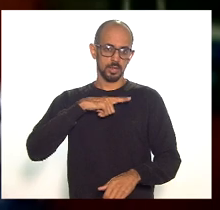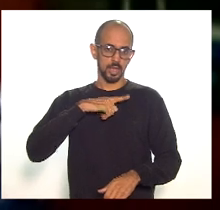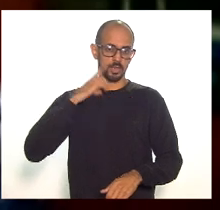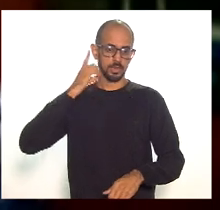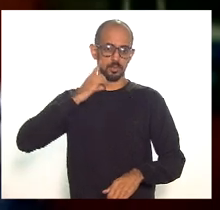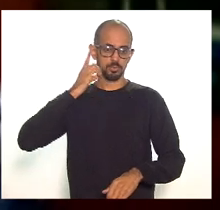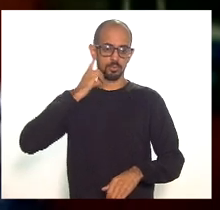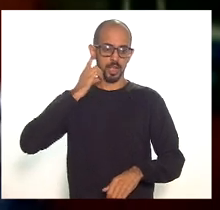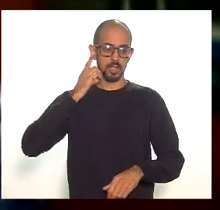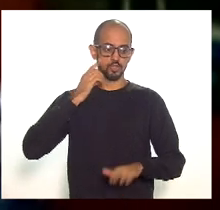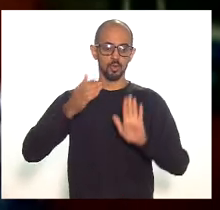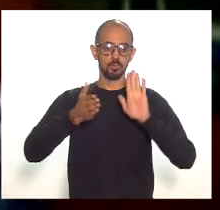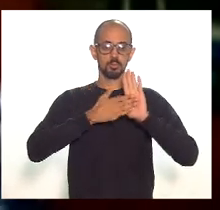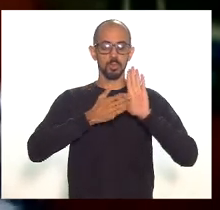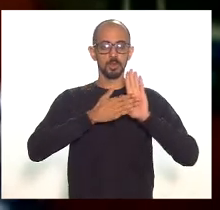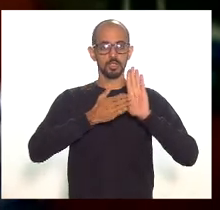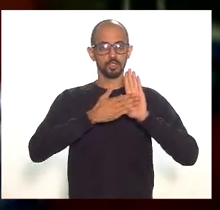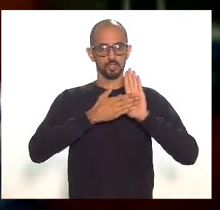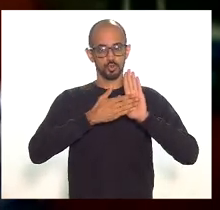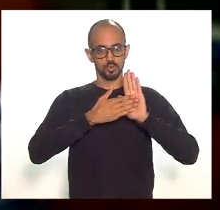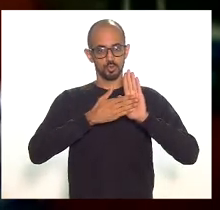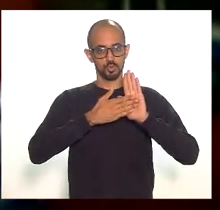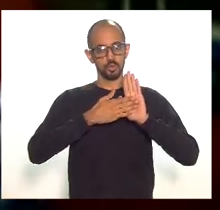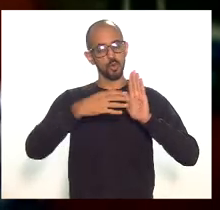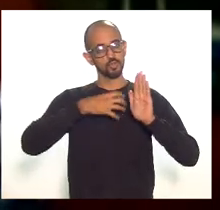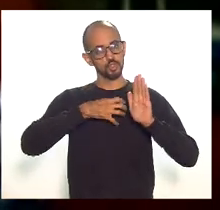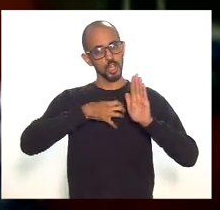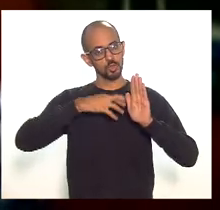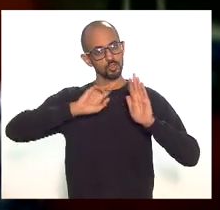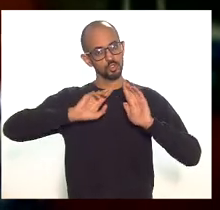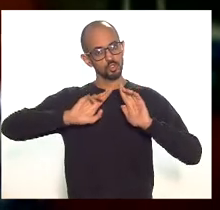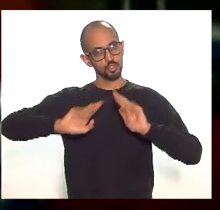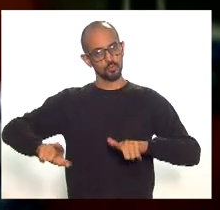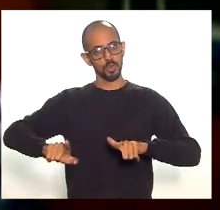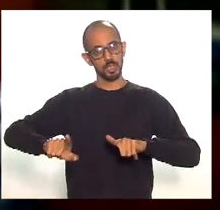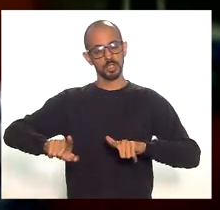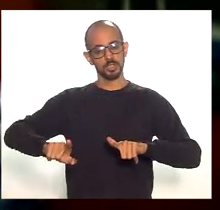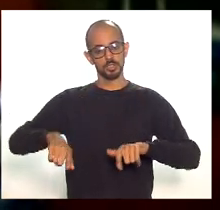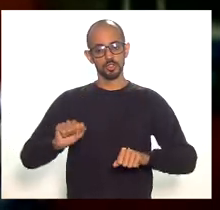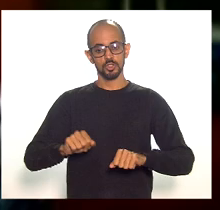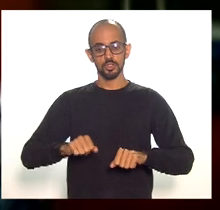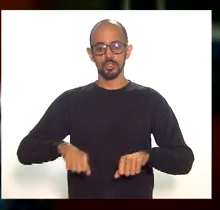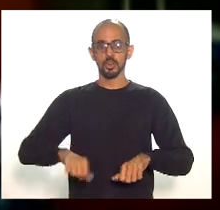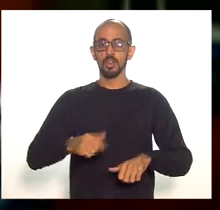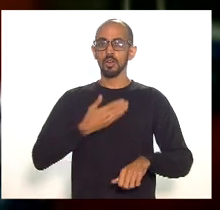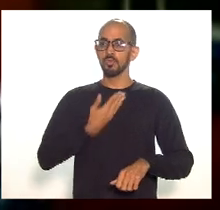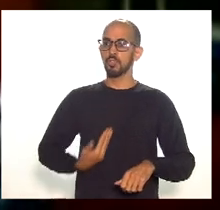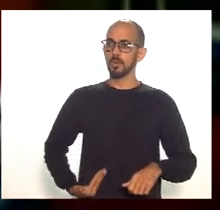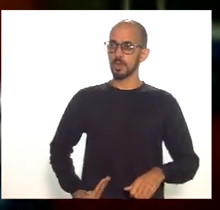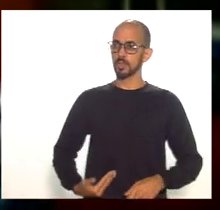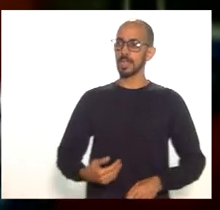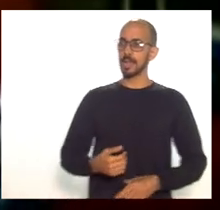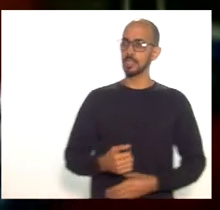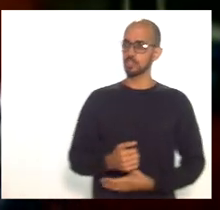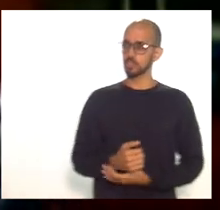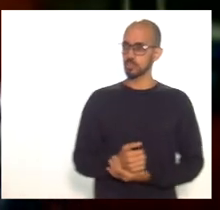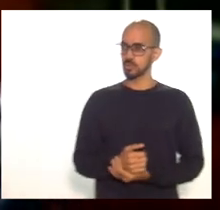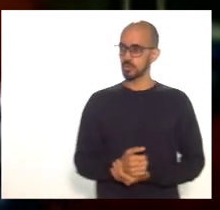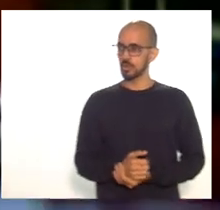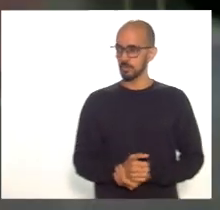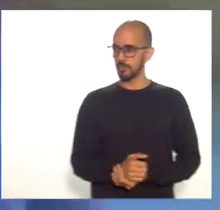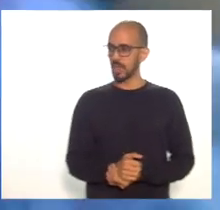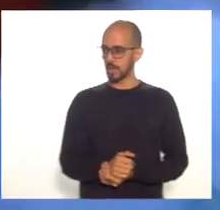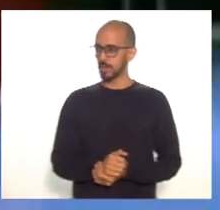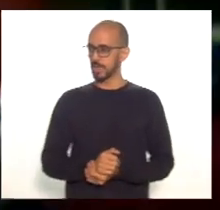uma forma diferente de governo em relação àquilo que deva ser planejado. E hoje existe